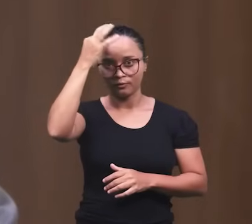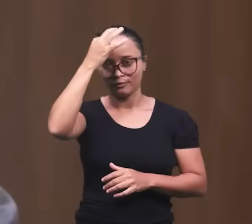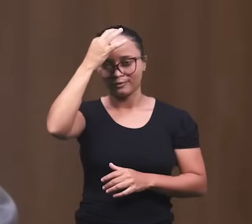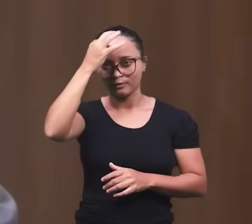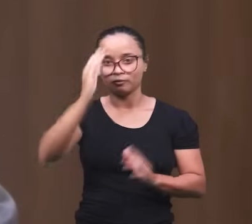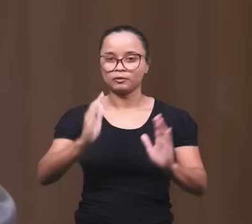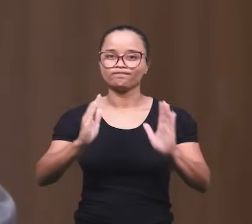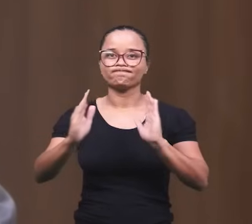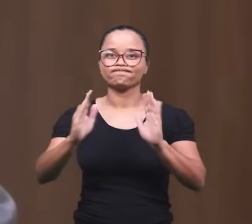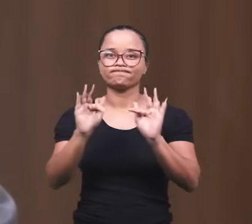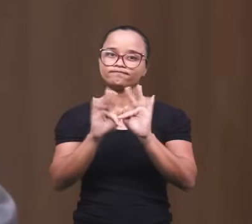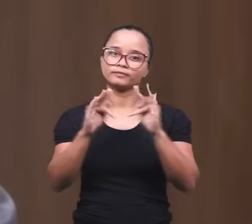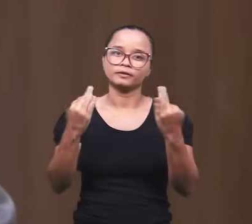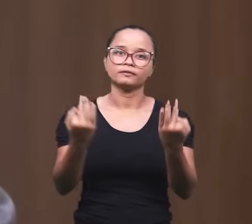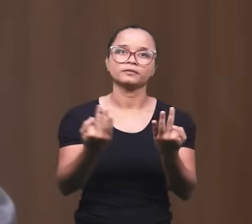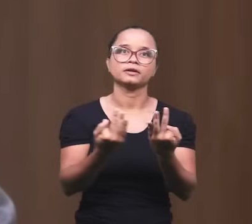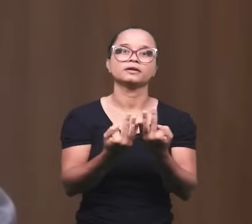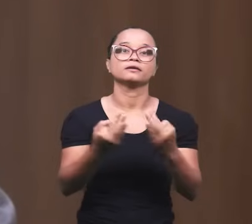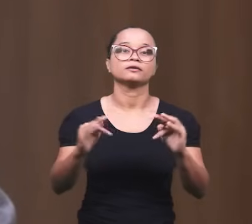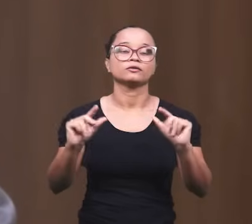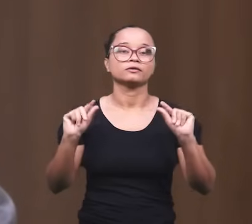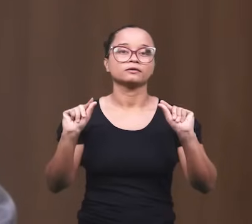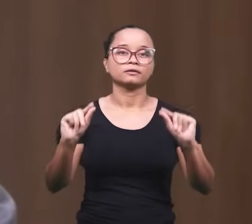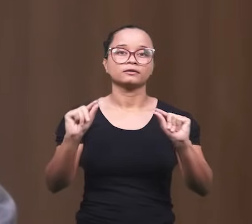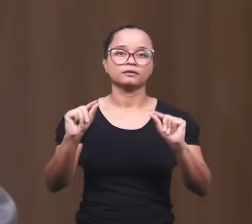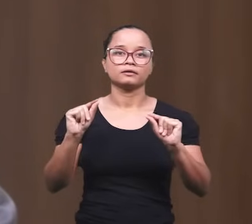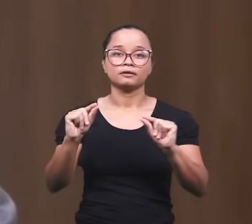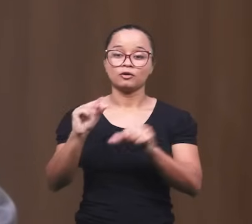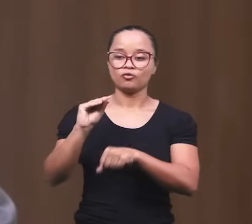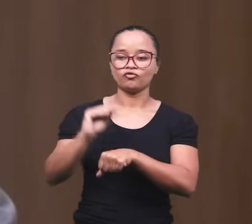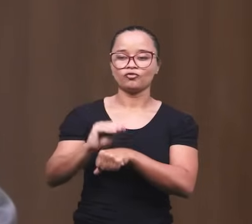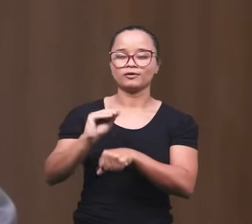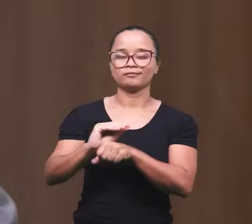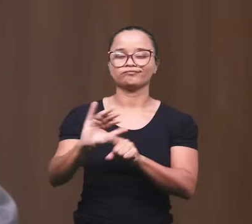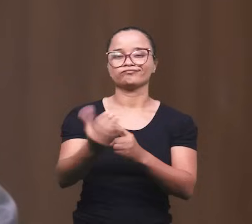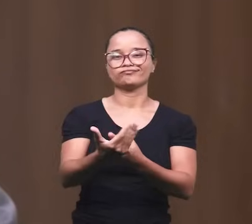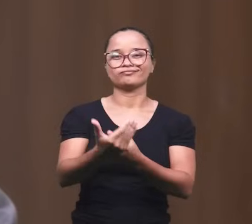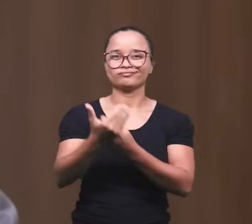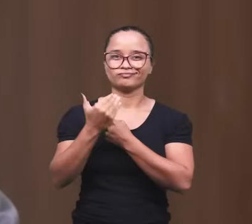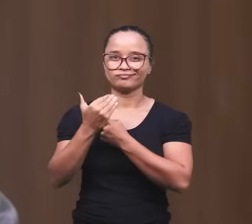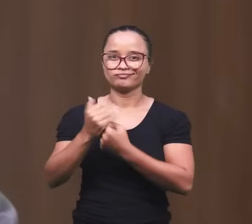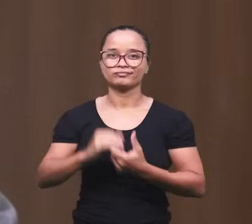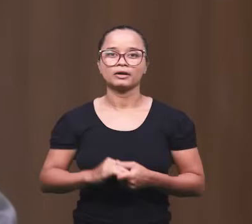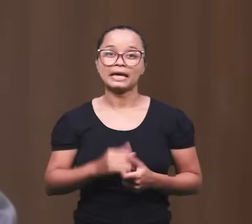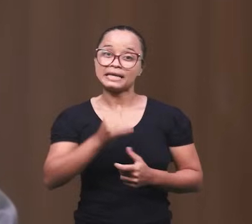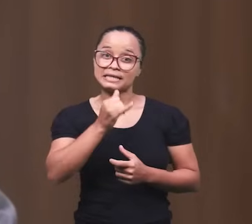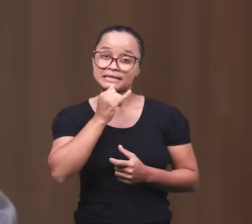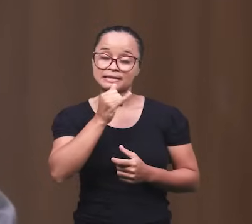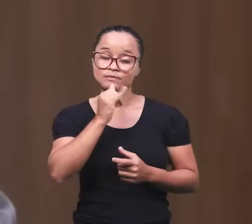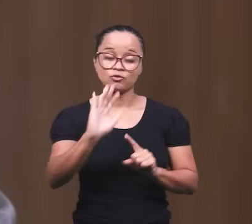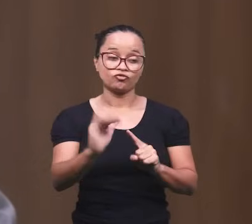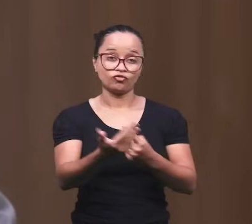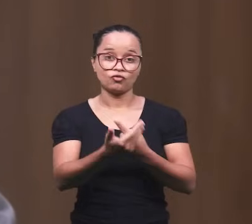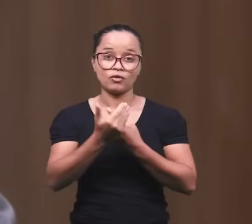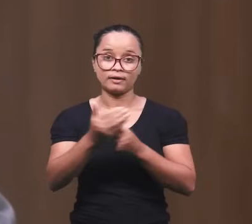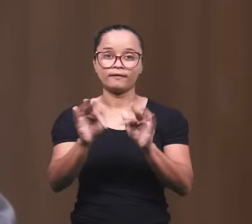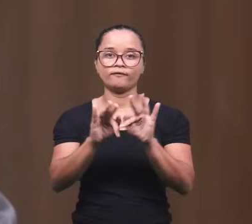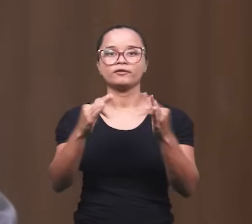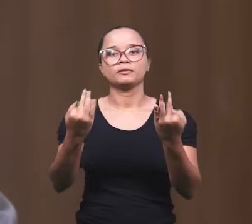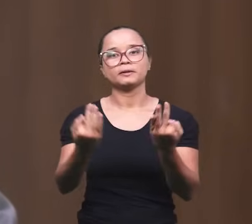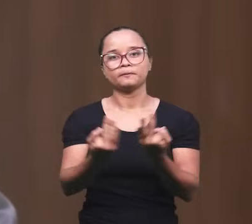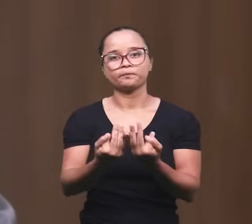momento para que os lares sejam o quê preservados e um exemplo de preservação do